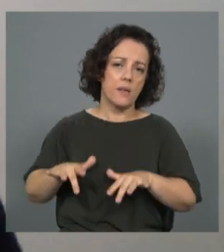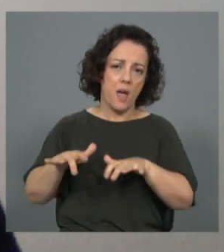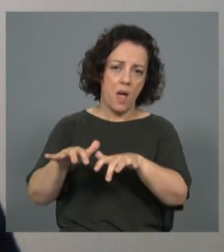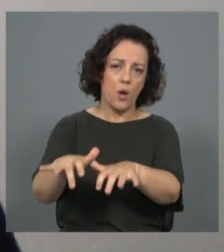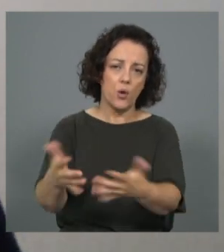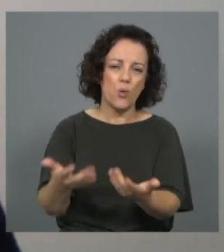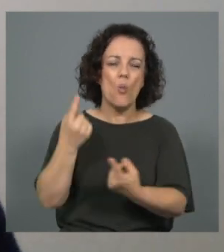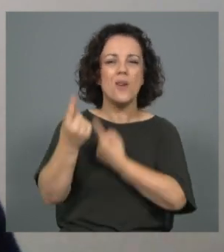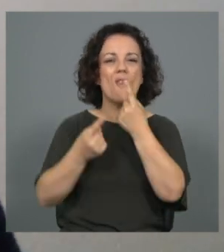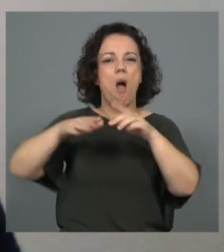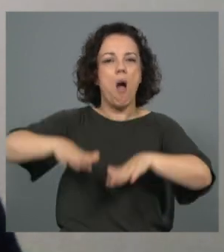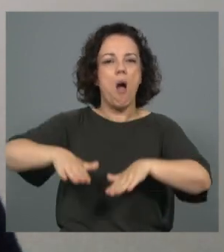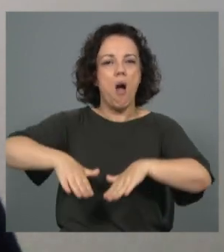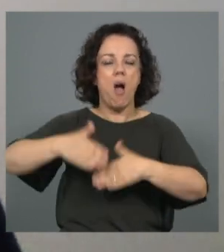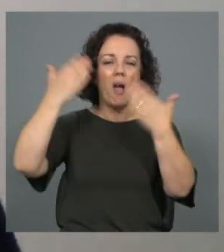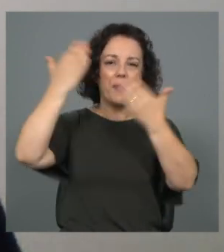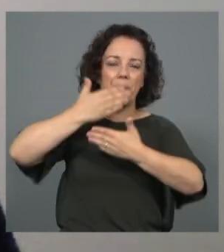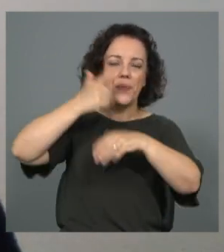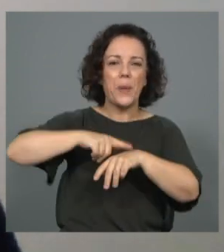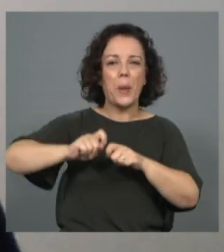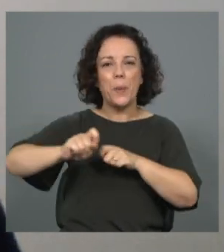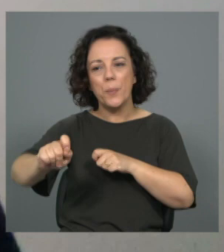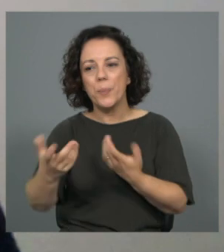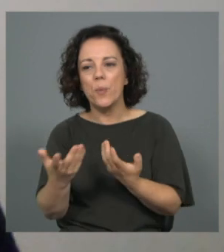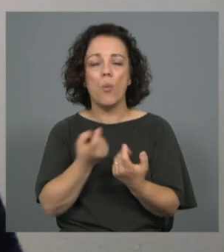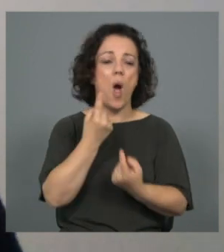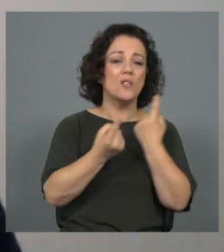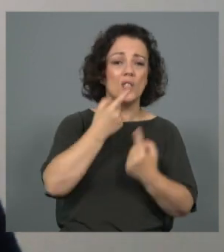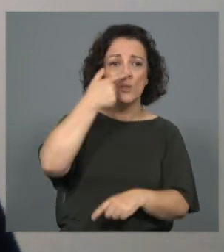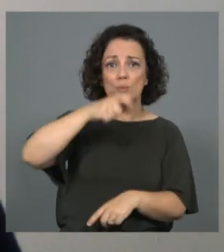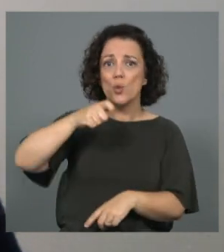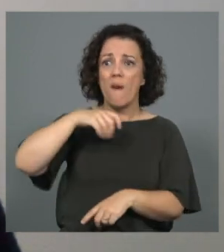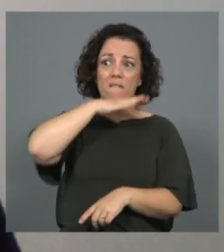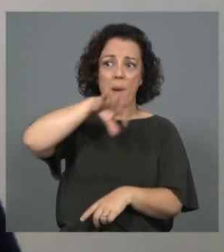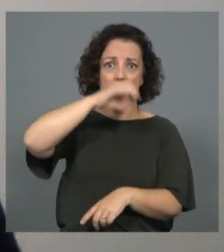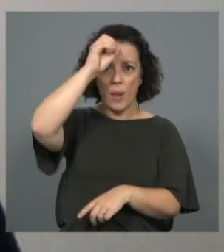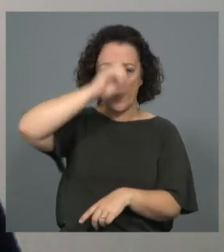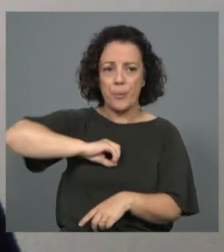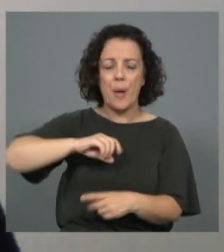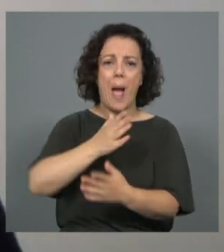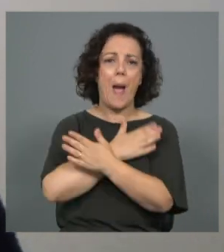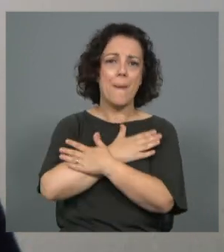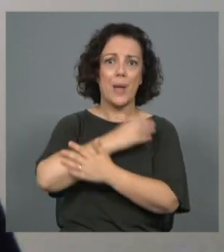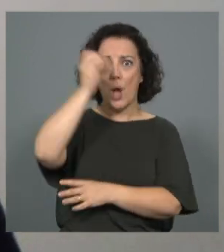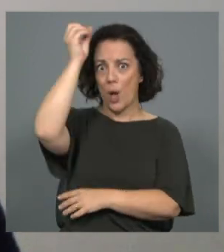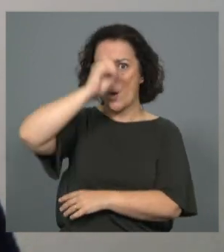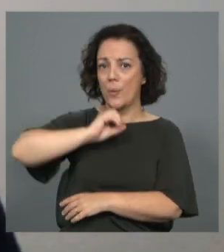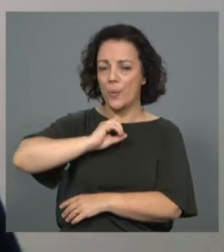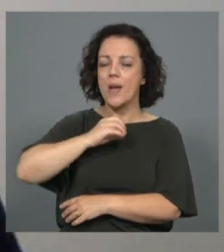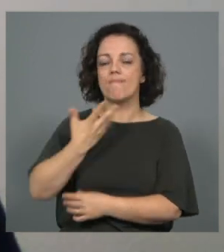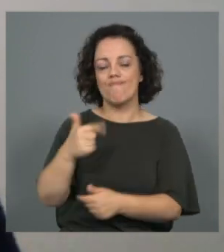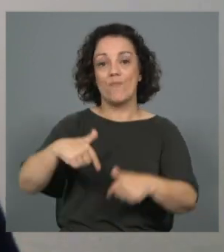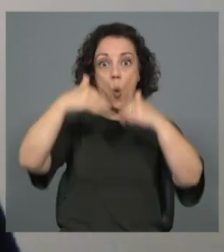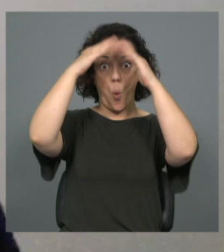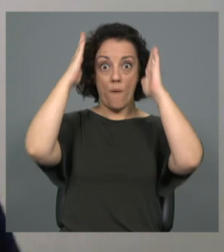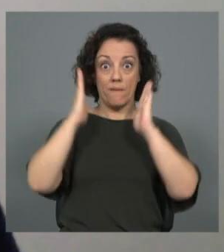levam algum tempo e muitas pessoas que não têm nem família nem amigos e vamos criar no santuário, no